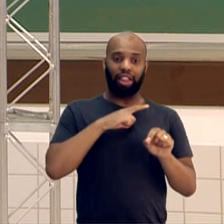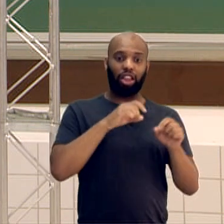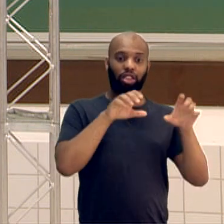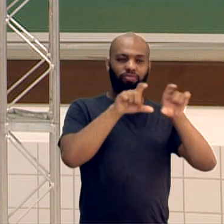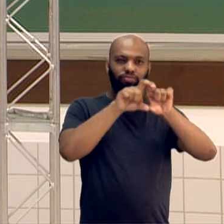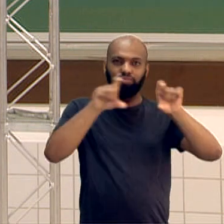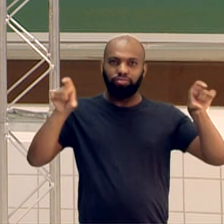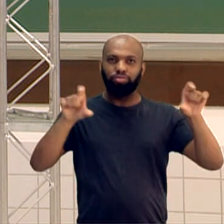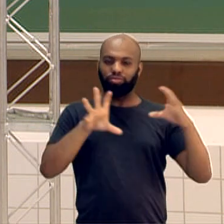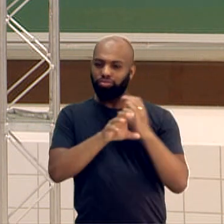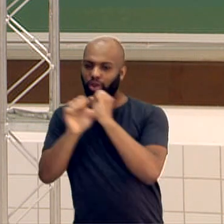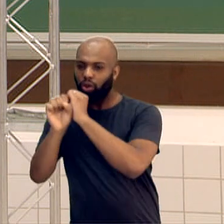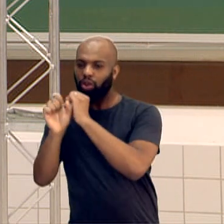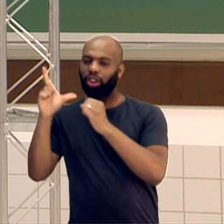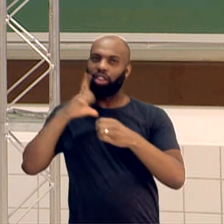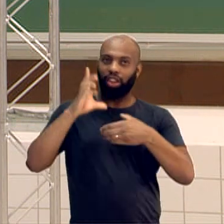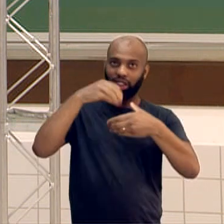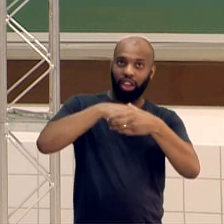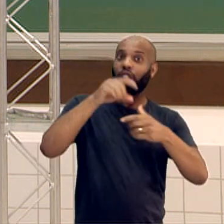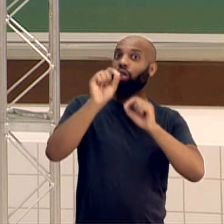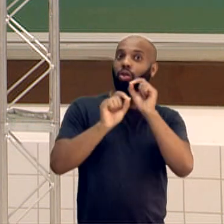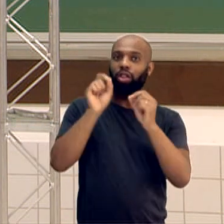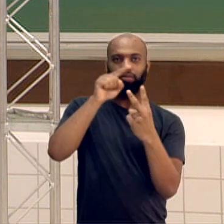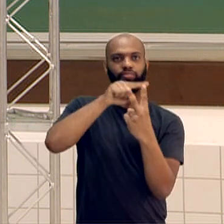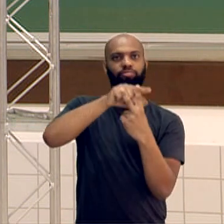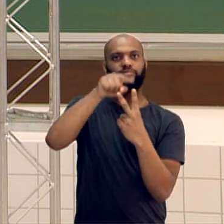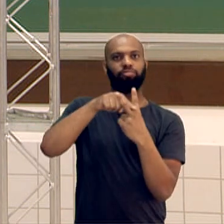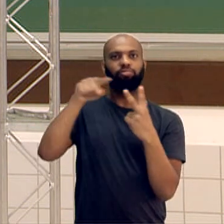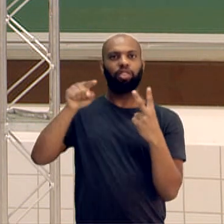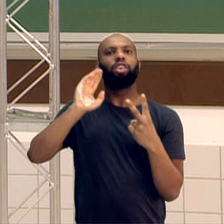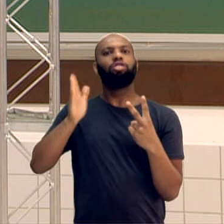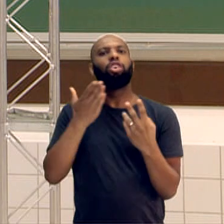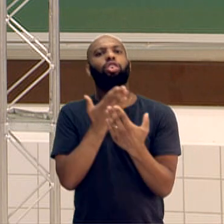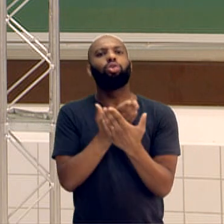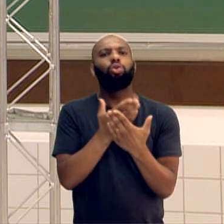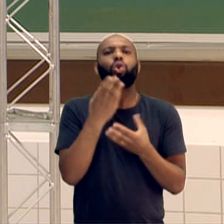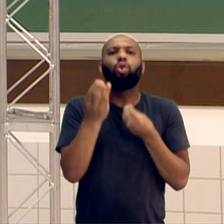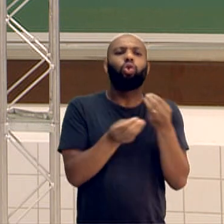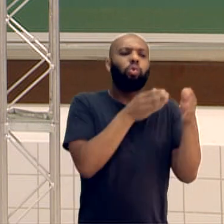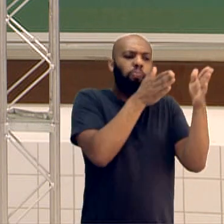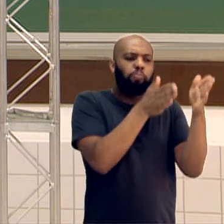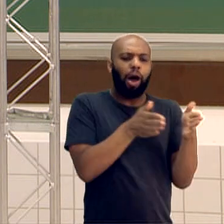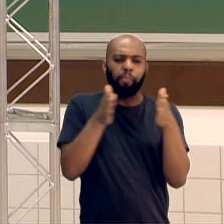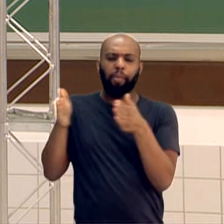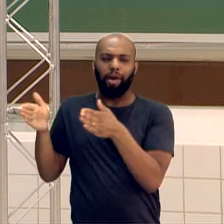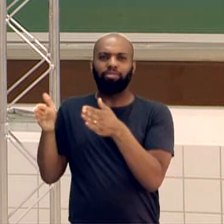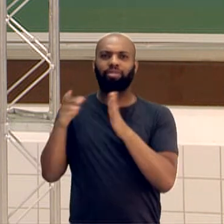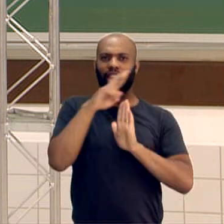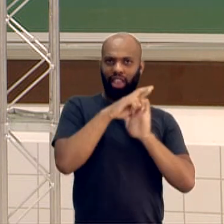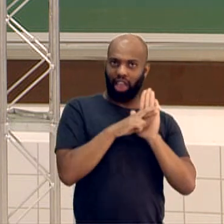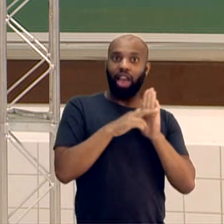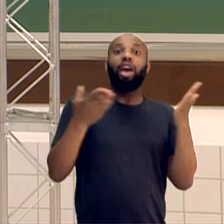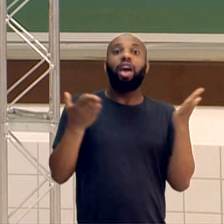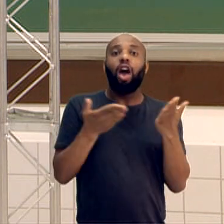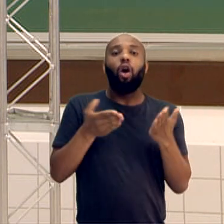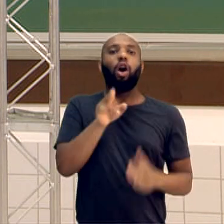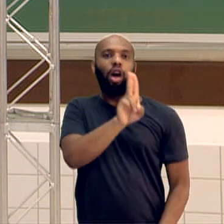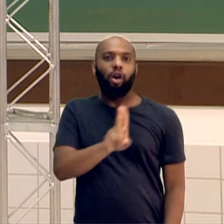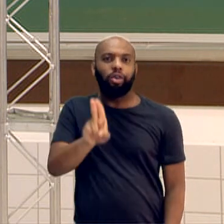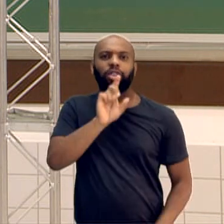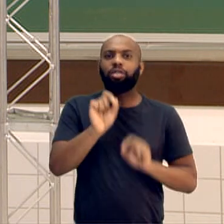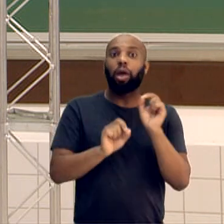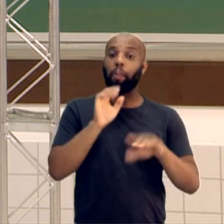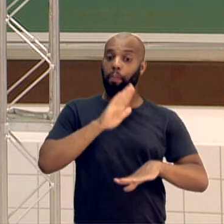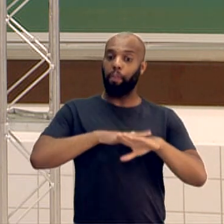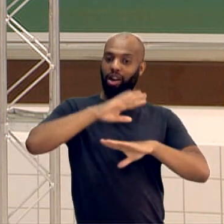isso mesmo, operações com radicais. Já vimos os processos de radiciação e agora então vamos operar um pouco